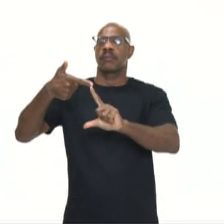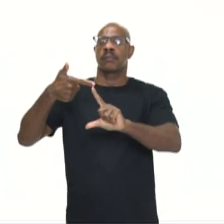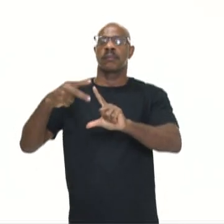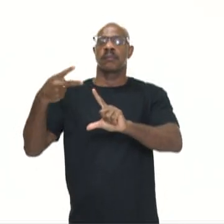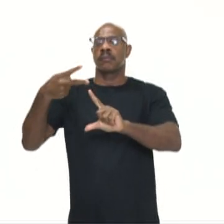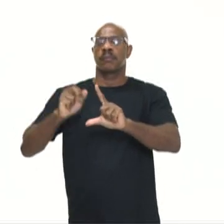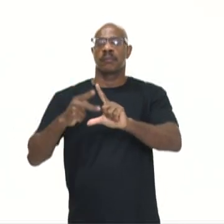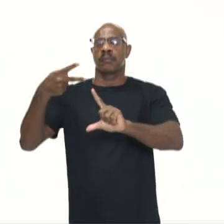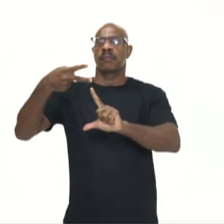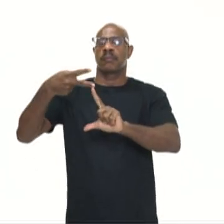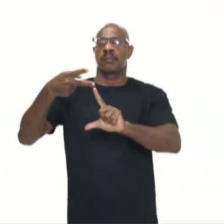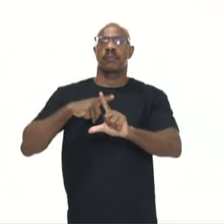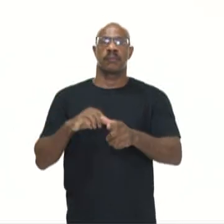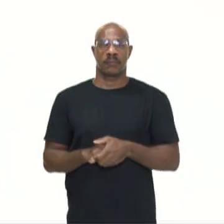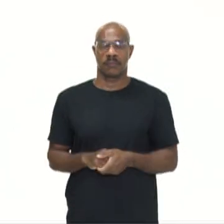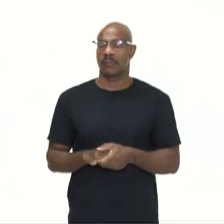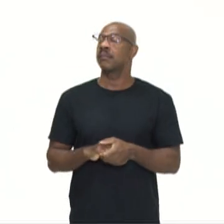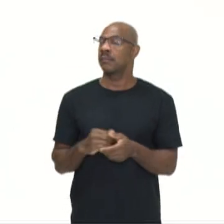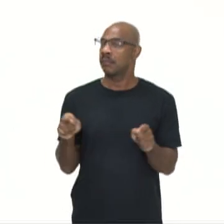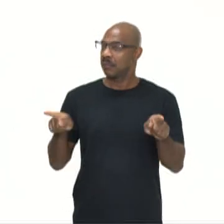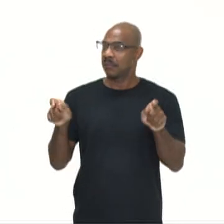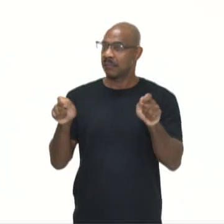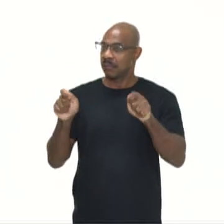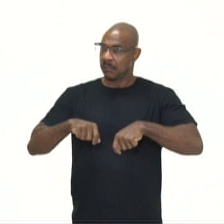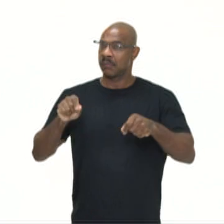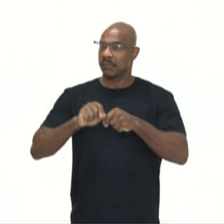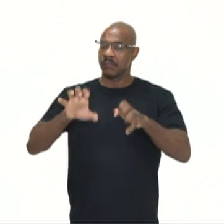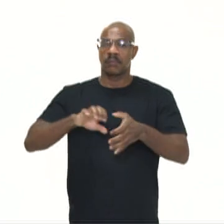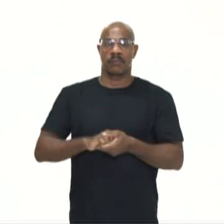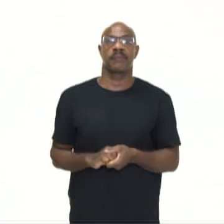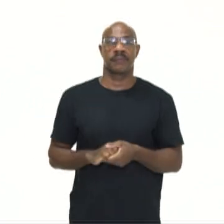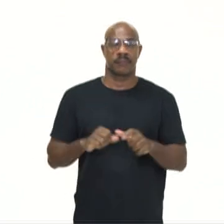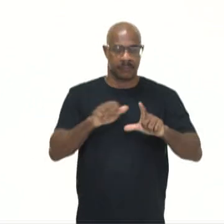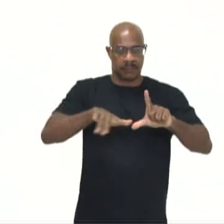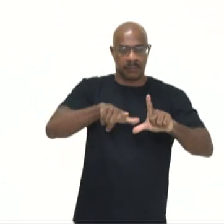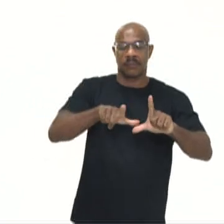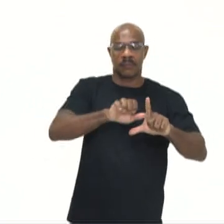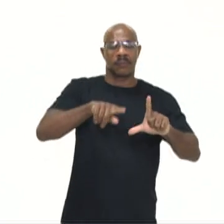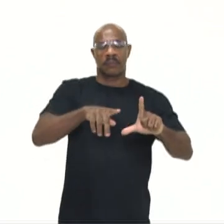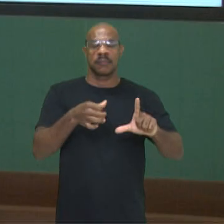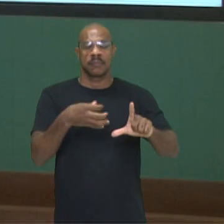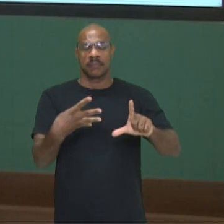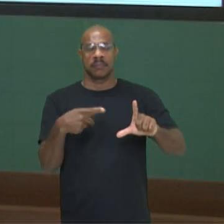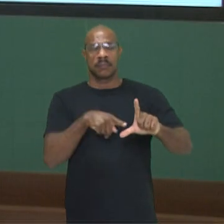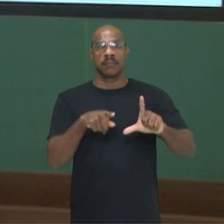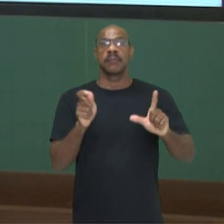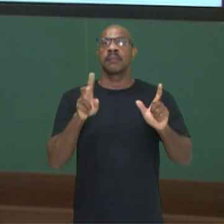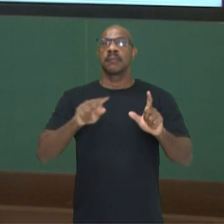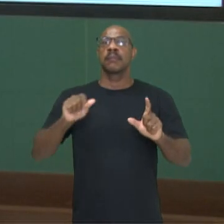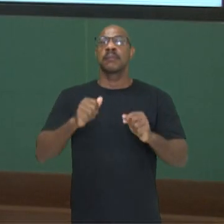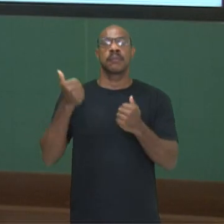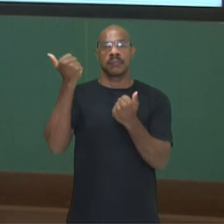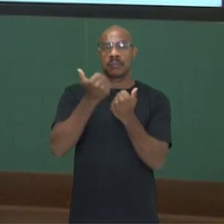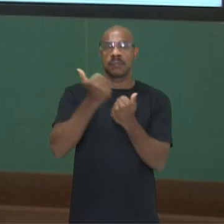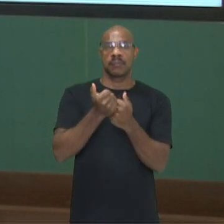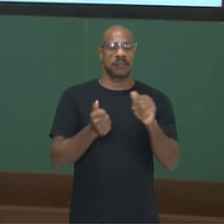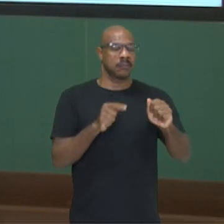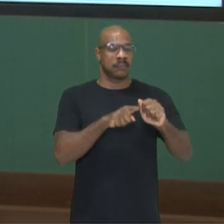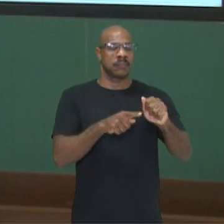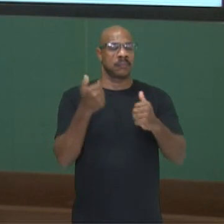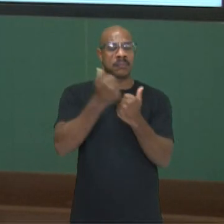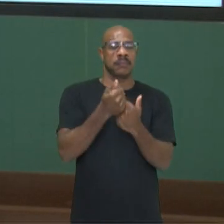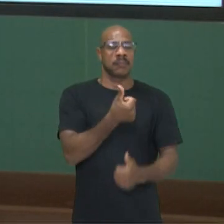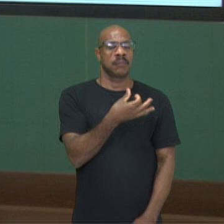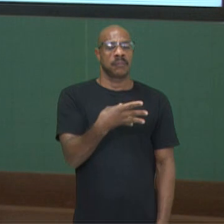Nós sabemos que a área desse exercício é de 64. Então, nós vamos substituir esse azinho por